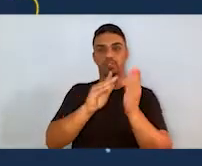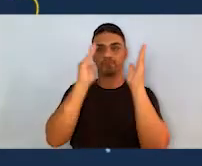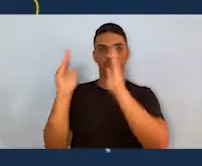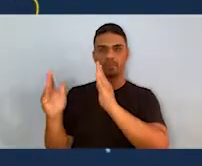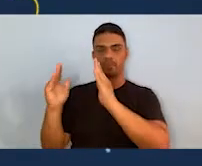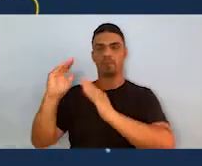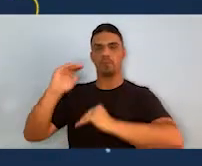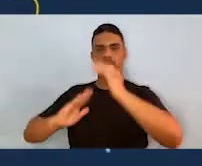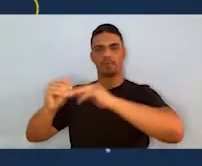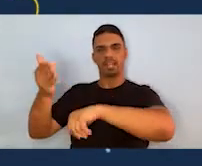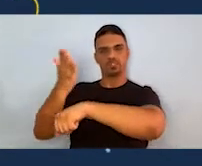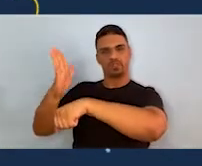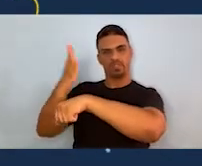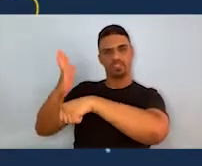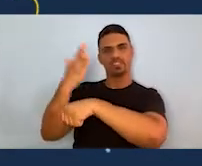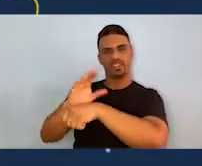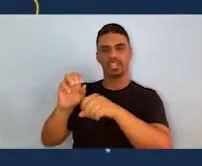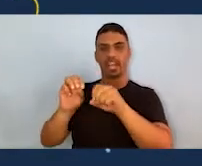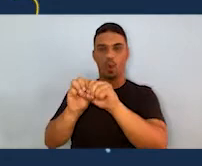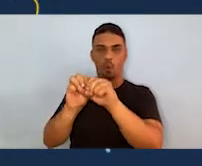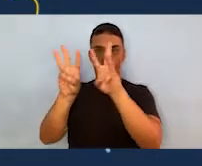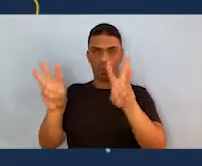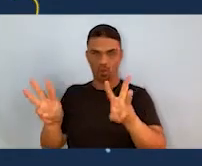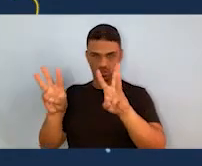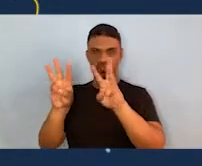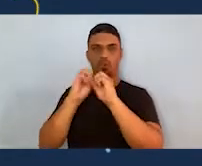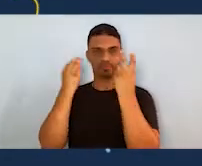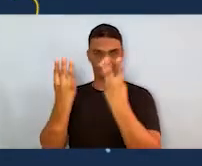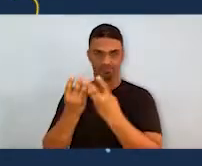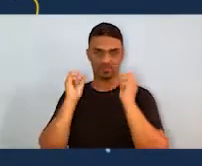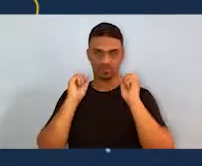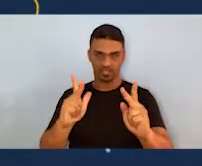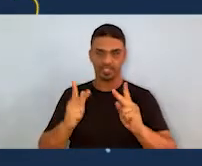do workshop. Então,